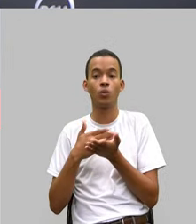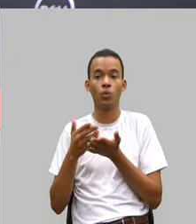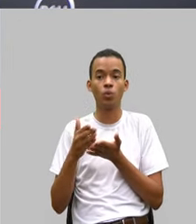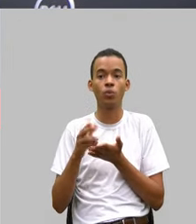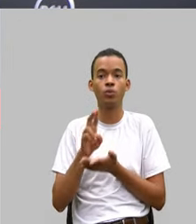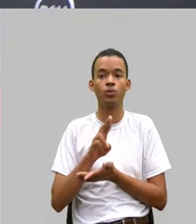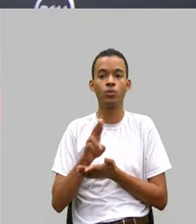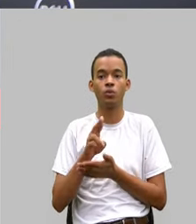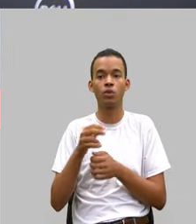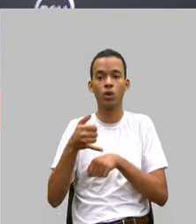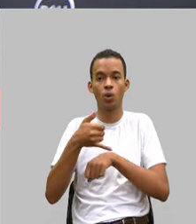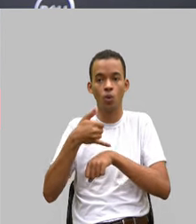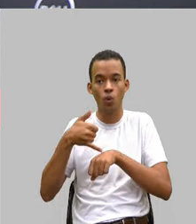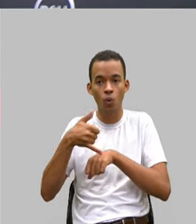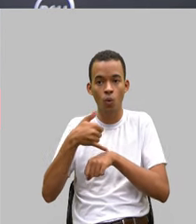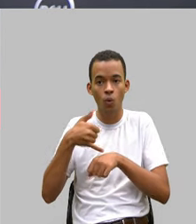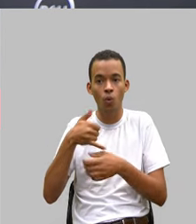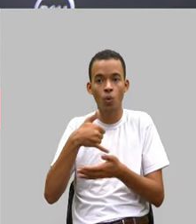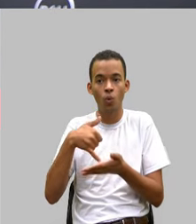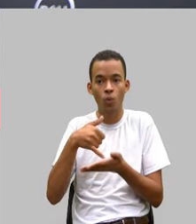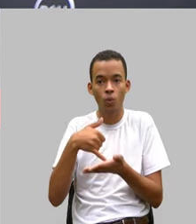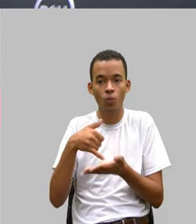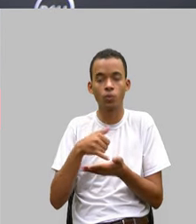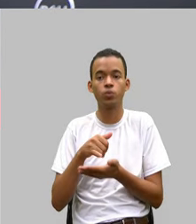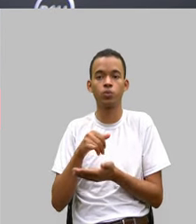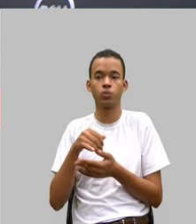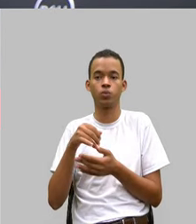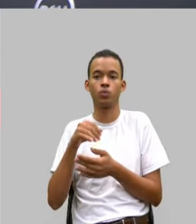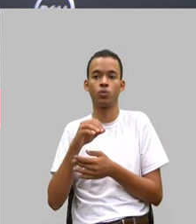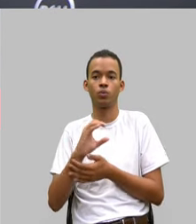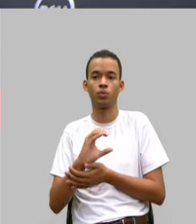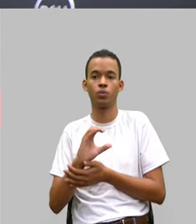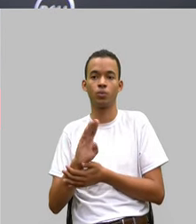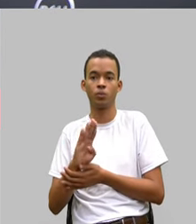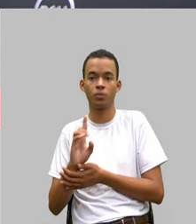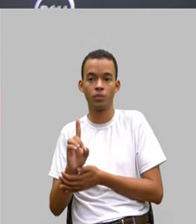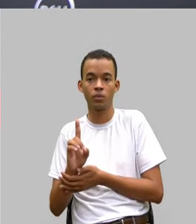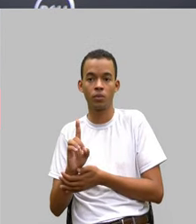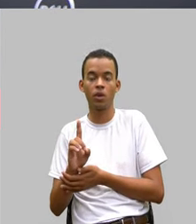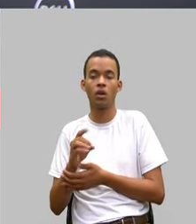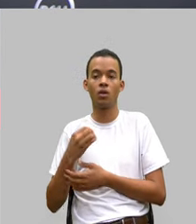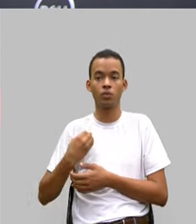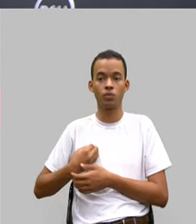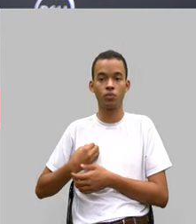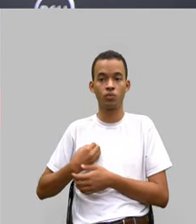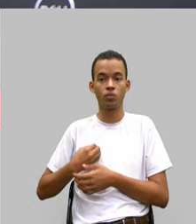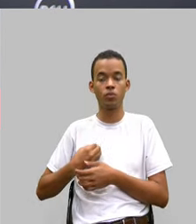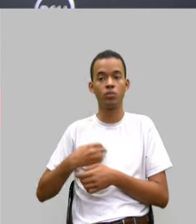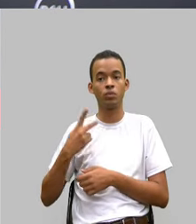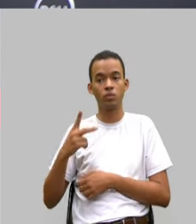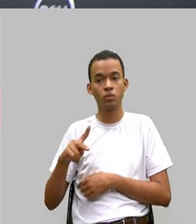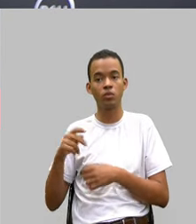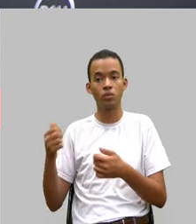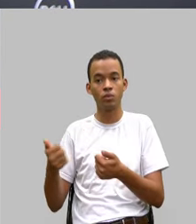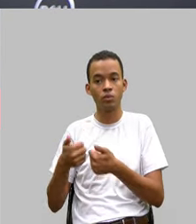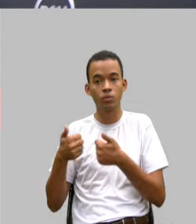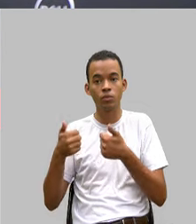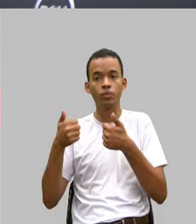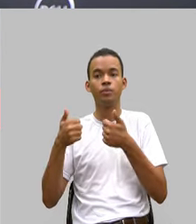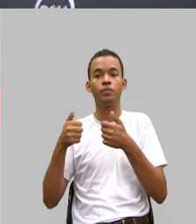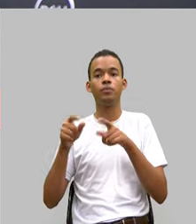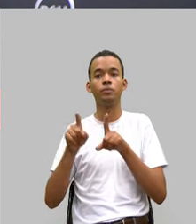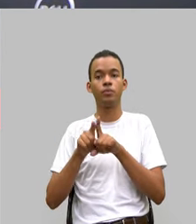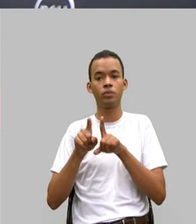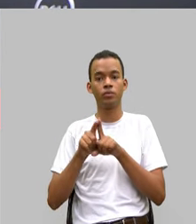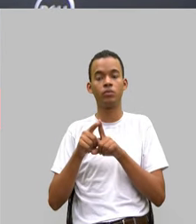crises desde então ele tem outra qualidade de vida e além disso né a família não só ele como a família Porque